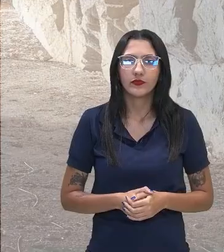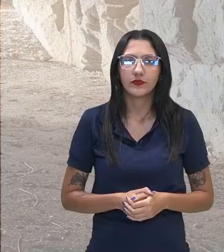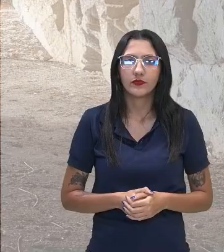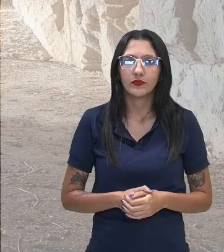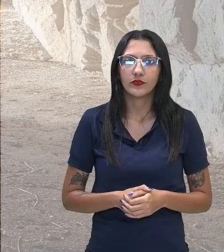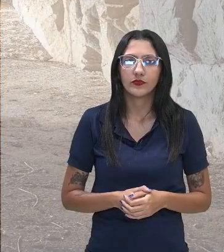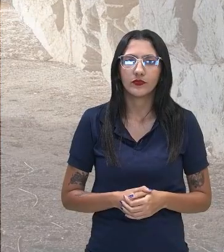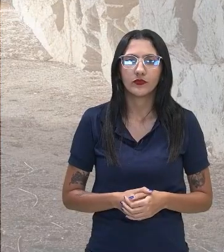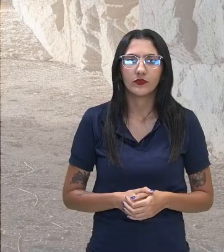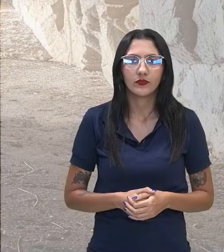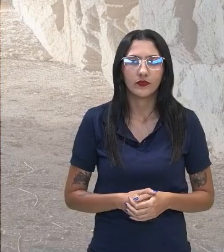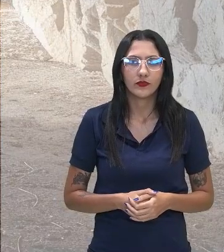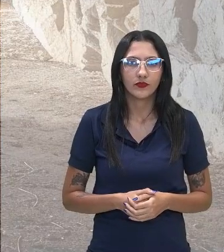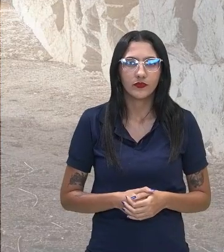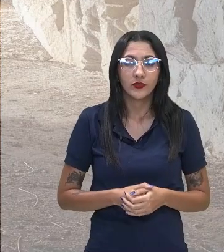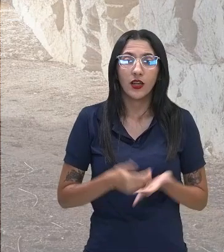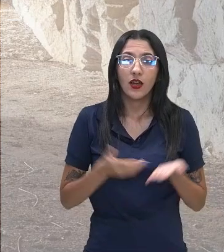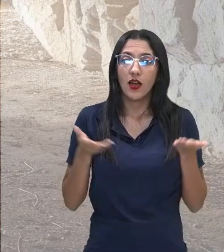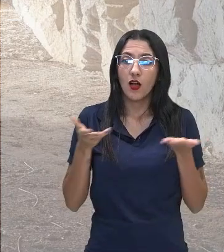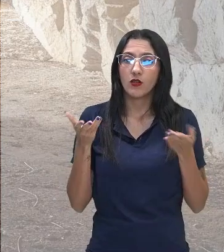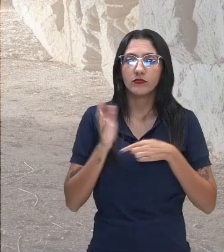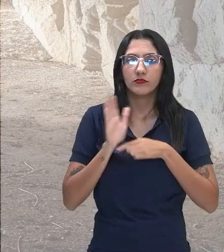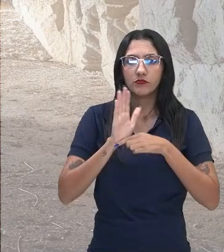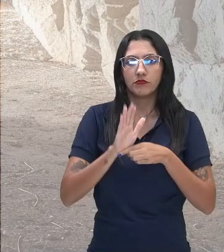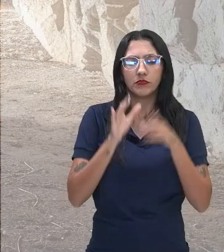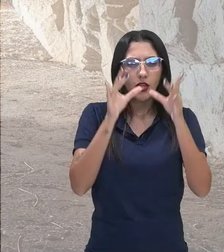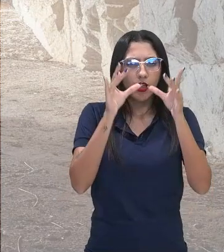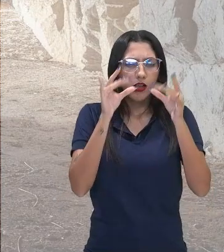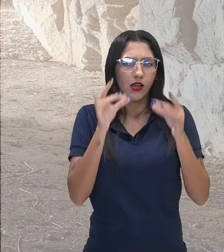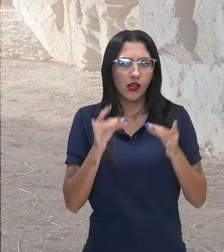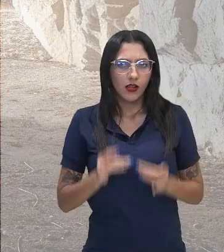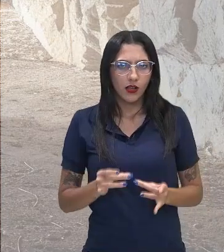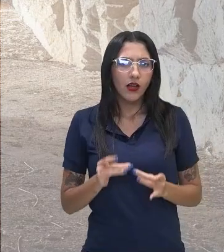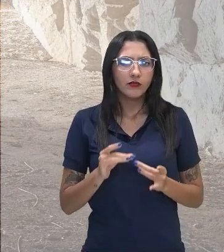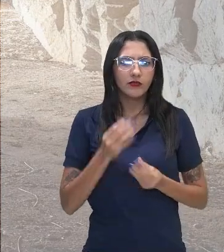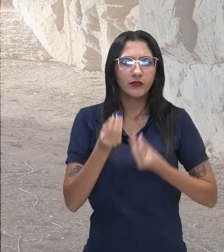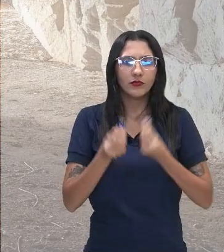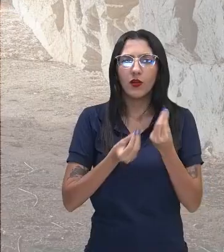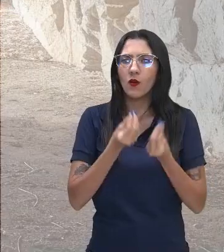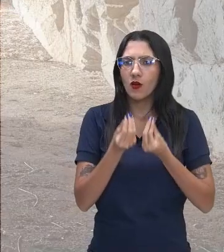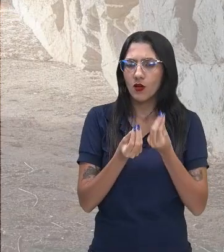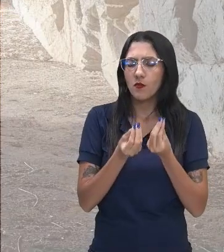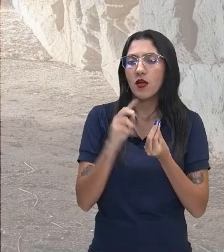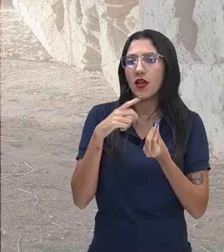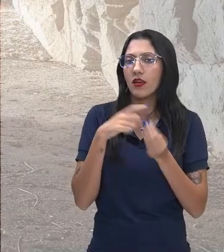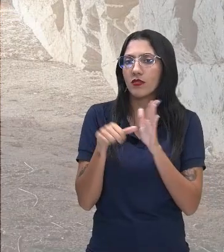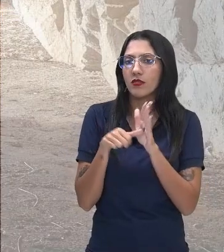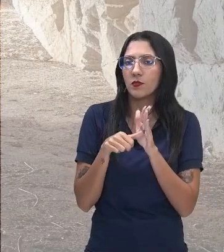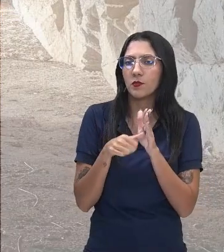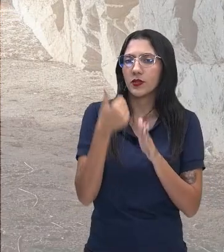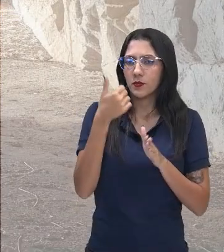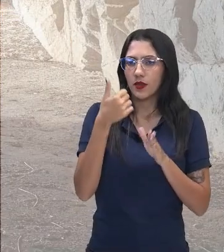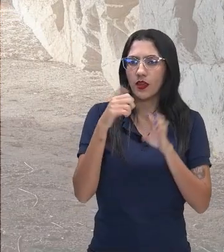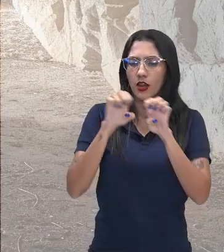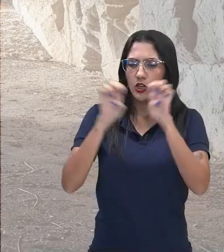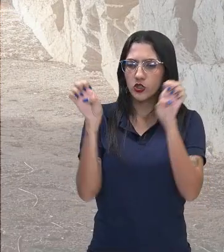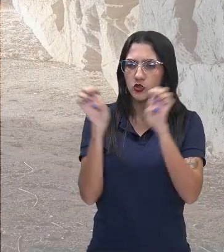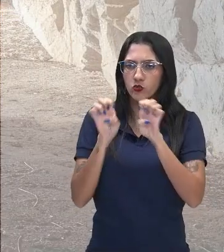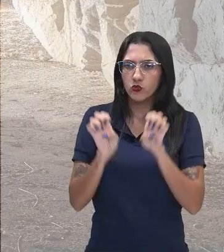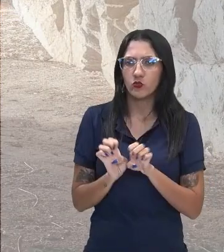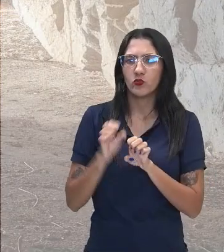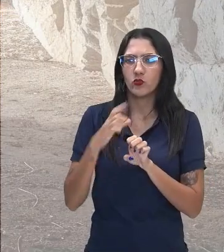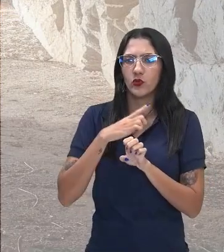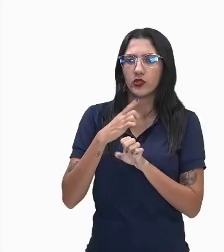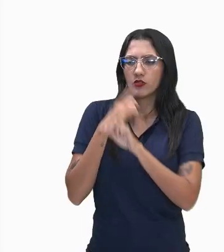para vocês com detalhe essa estatueta, que é considerada a primeira estatueta encontrada